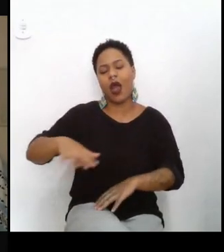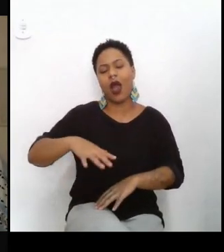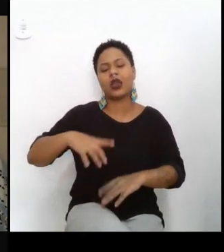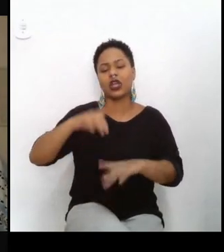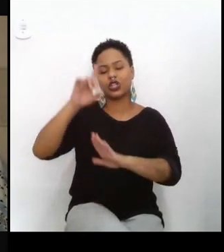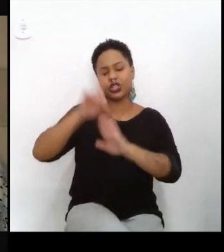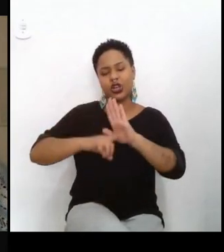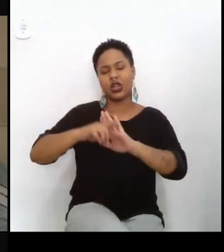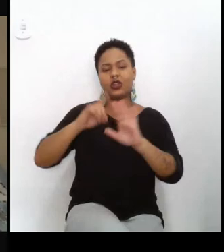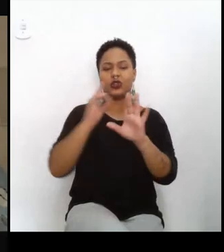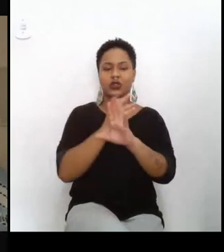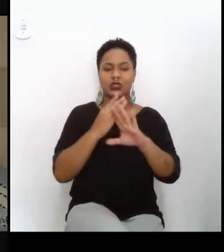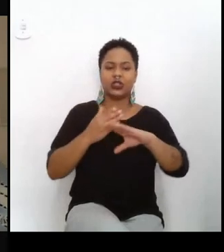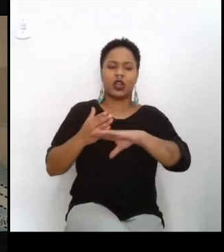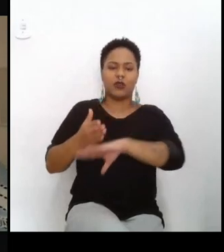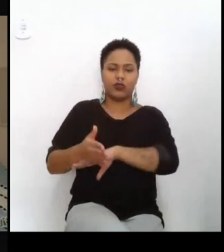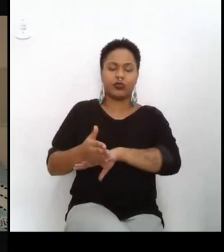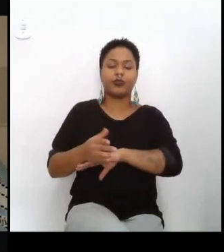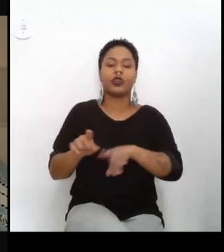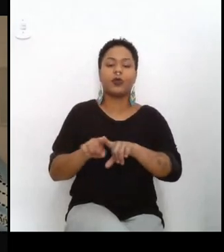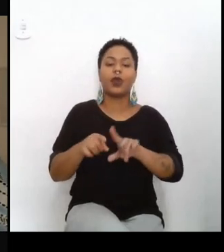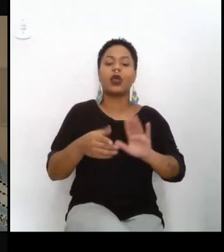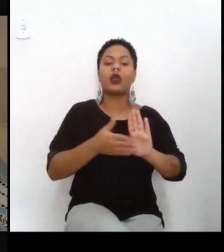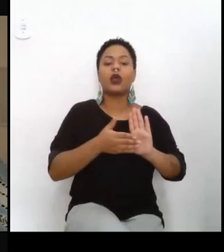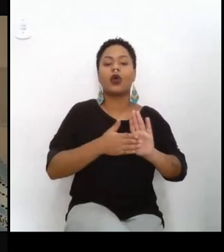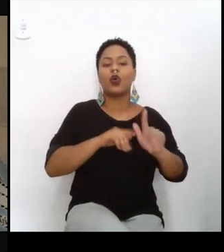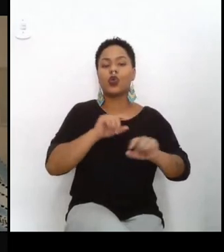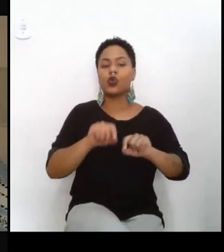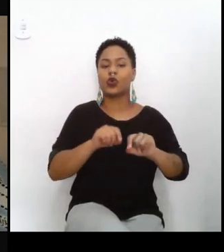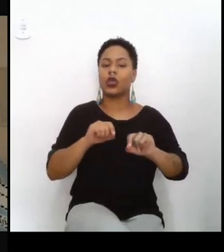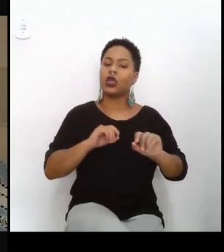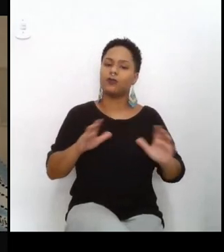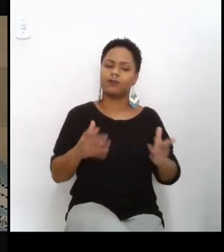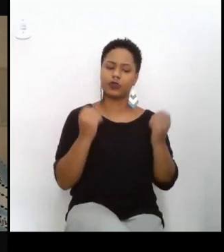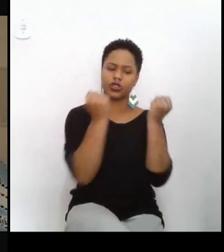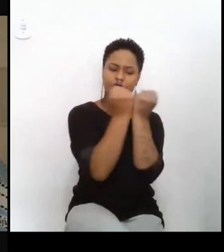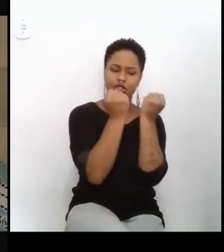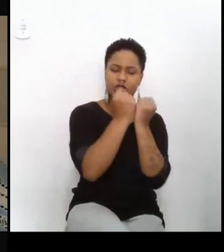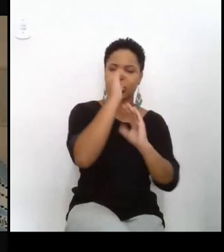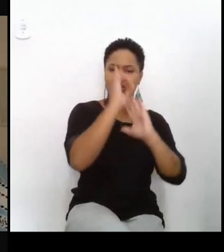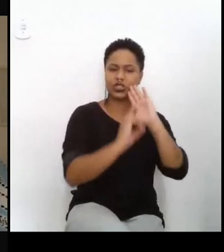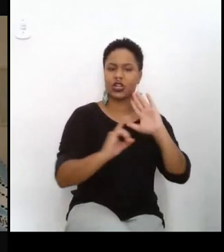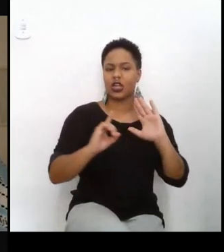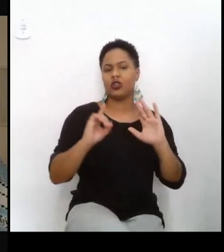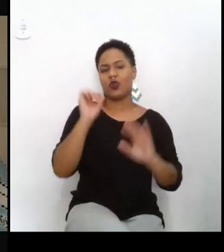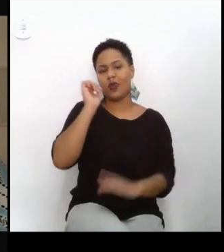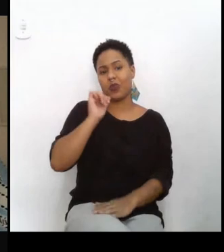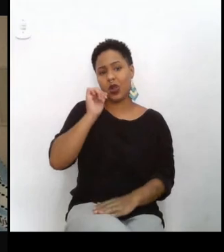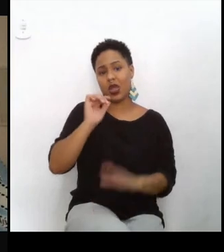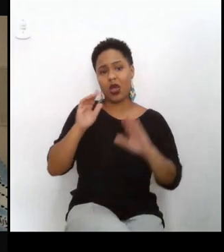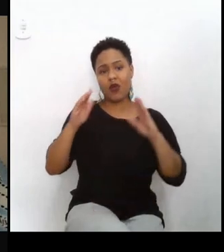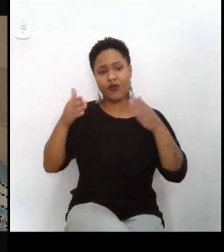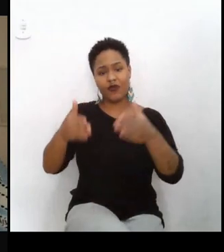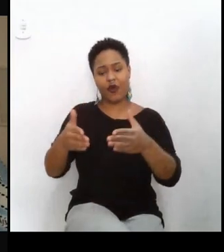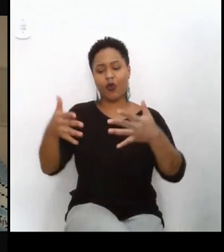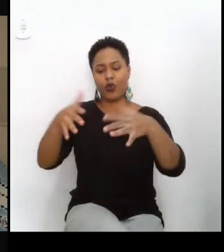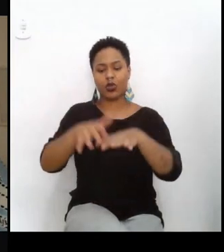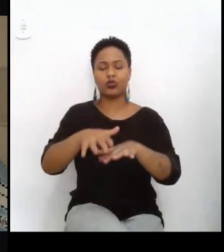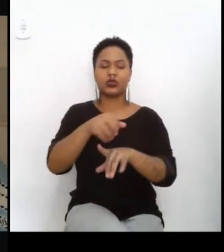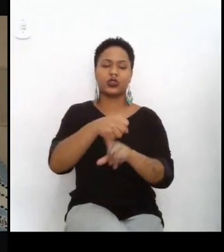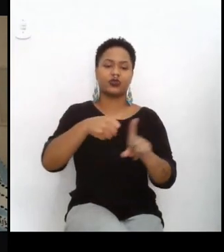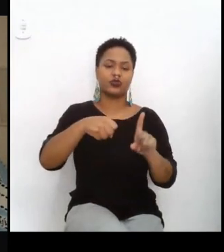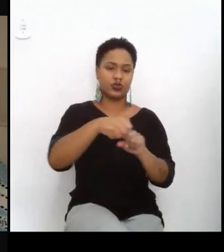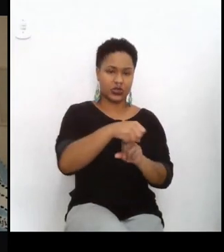Janeiro e tem pautado a sua atuação na promoção e defesa dos direitos das mulheres no debate urbanístico com foco na inclusão social e